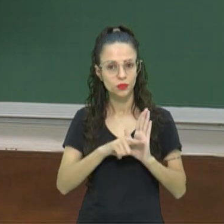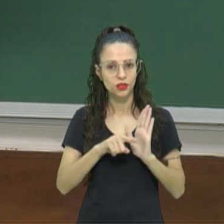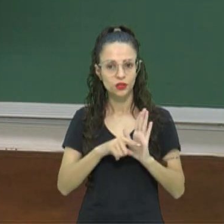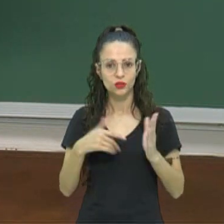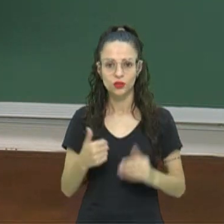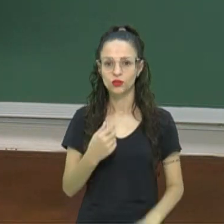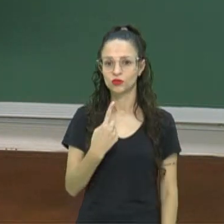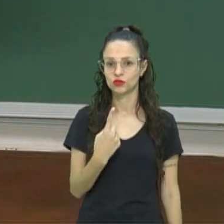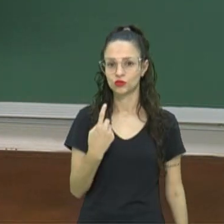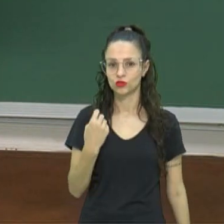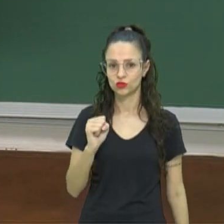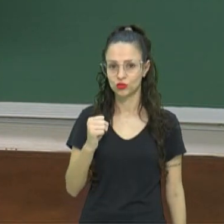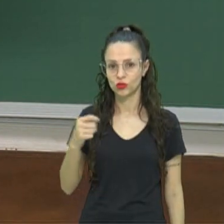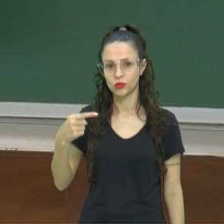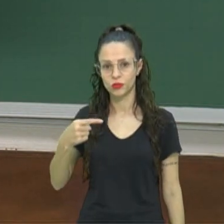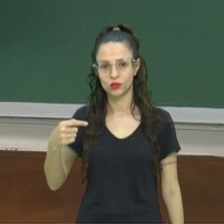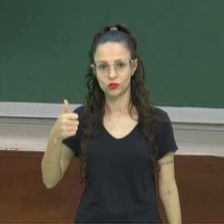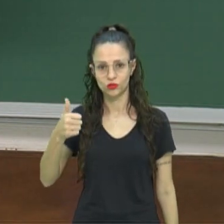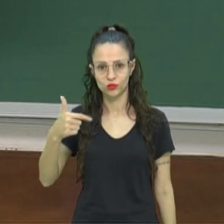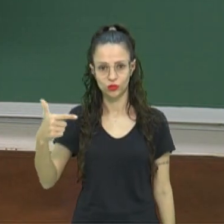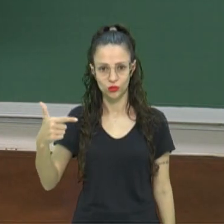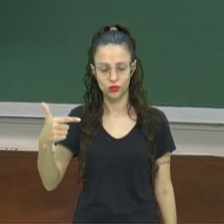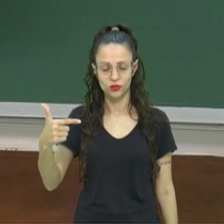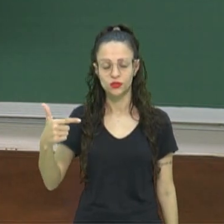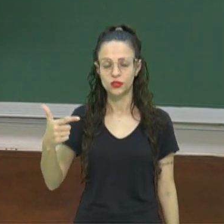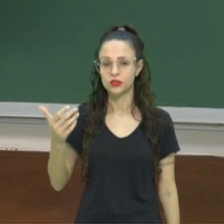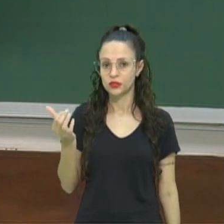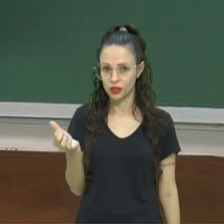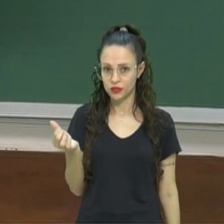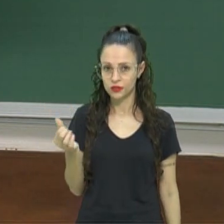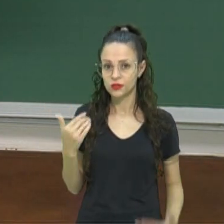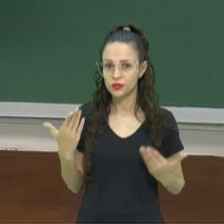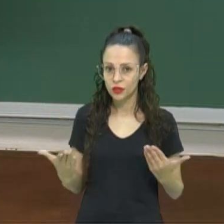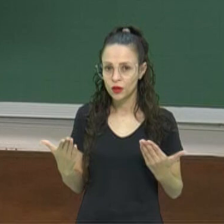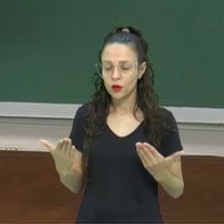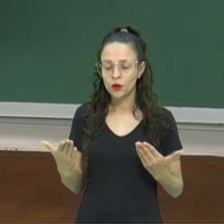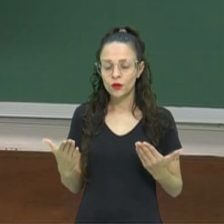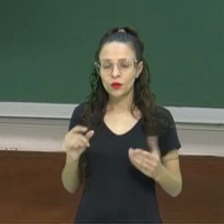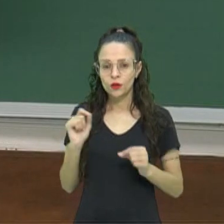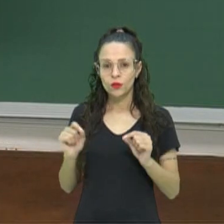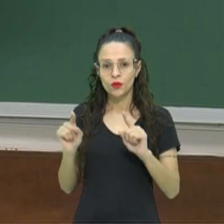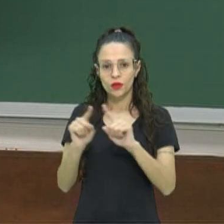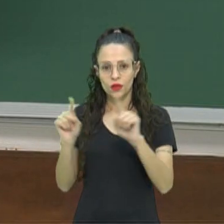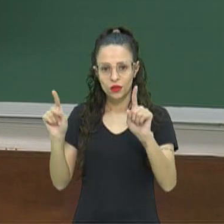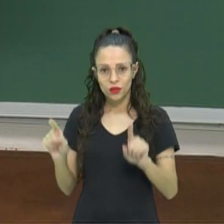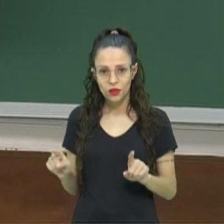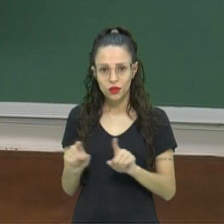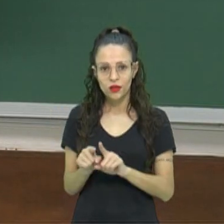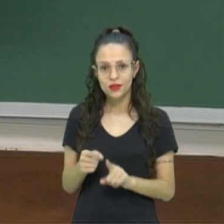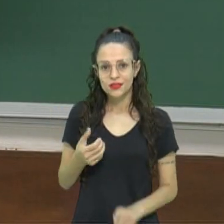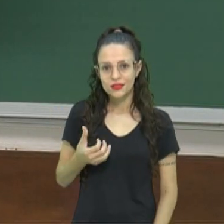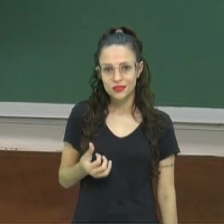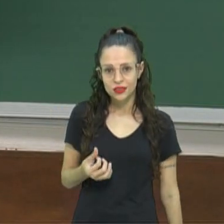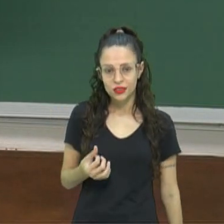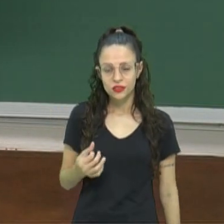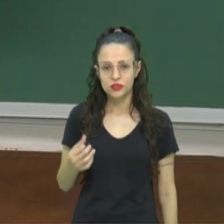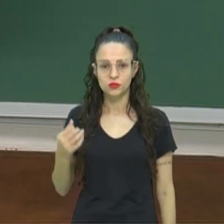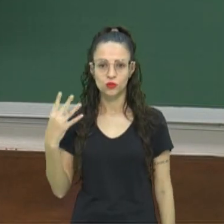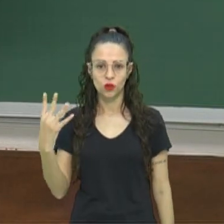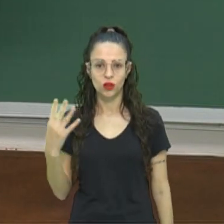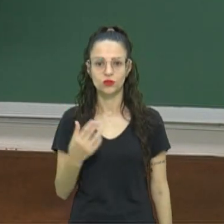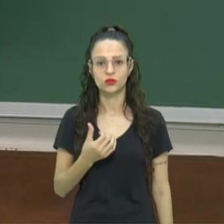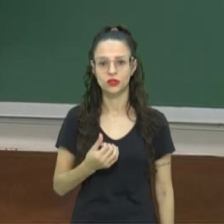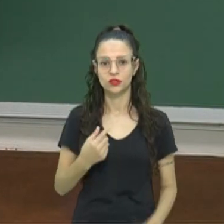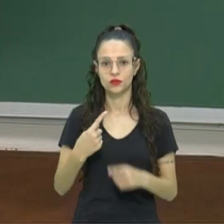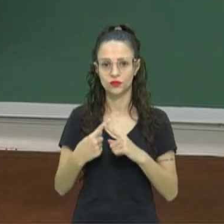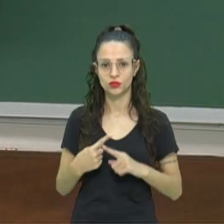Então, 18 tira 12, sobra 6. Então, eu tenho um retângulo pequeno de 6 por 4. 6 vezes